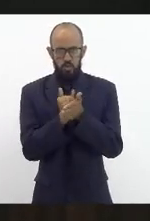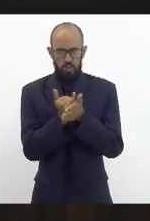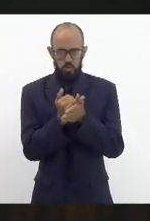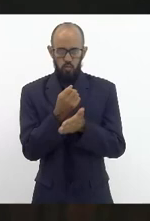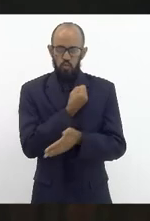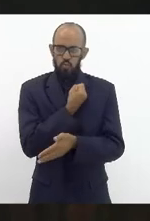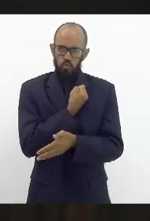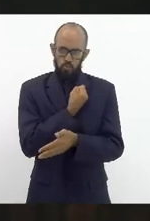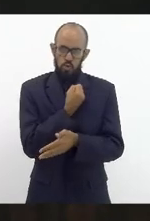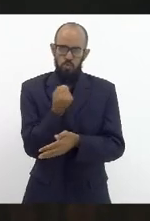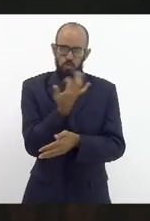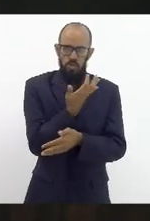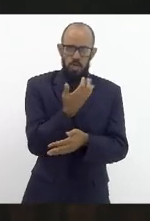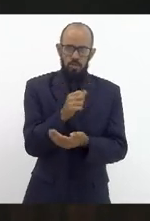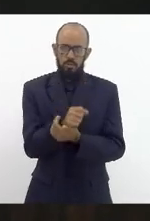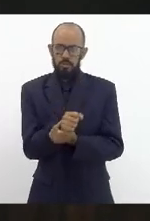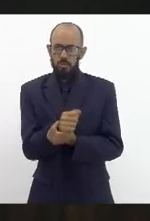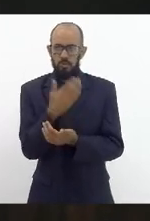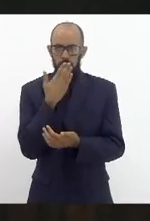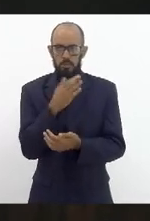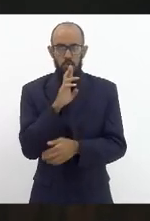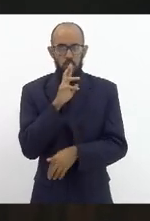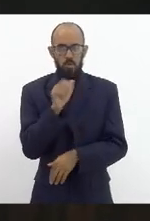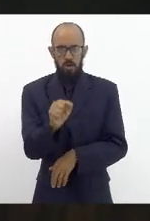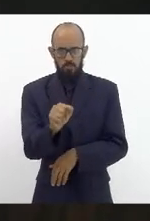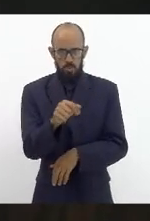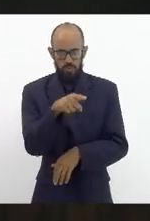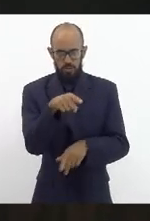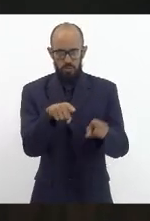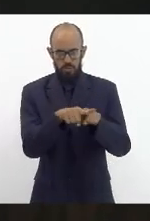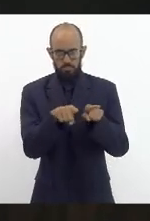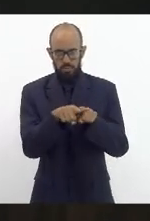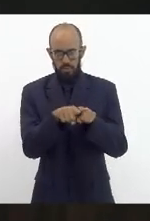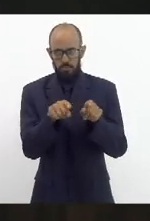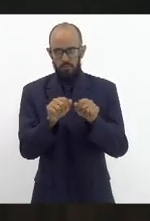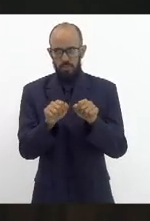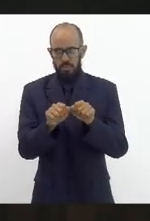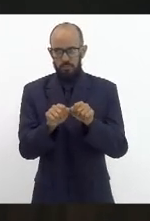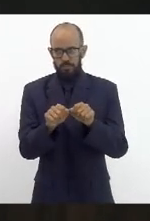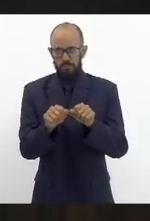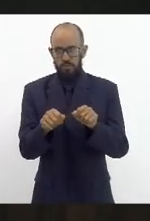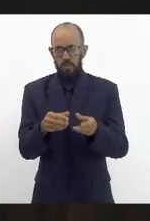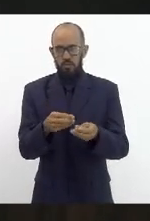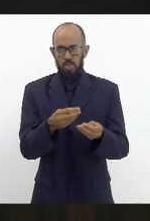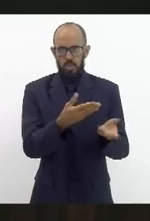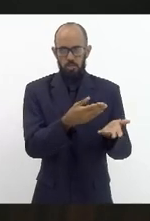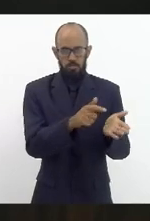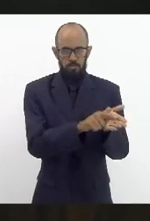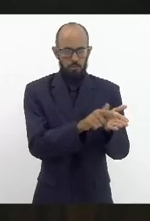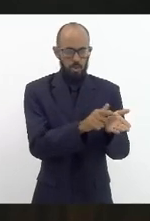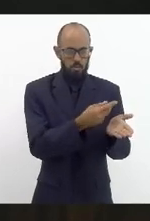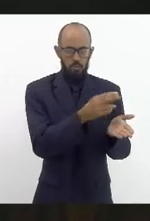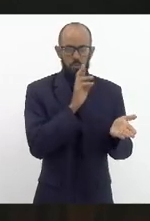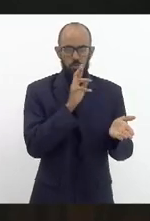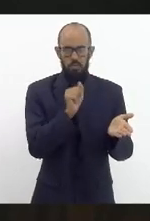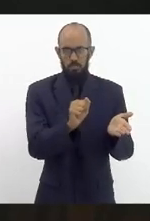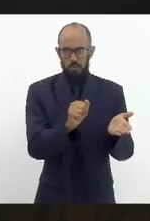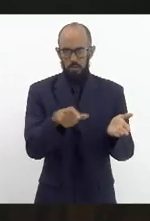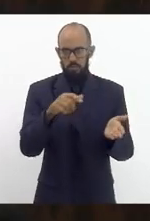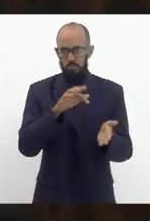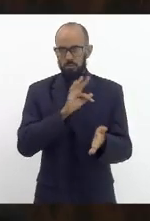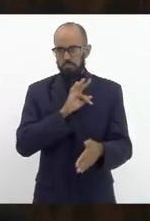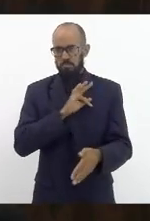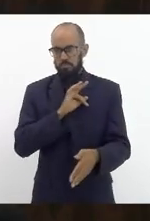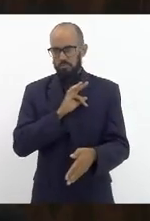vou me permitir. Eu vou pedir até que o Rodrigo Amorim faça isso, que ele também vai usar a palavra. Eu trouxe uma para o Rodrigo, trouxe uma para a doutora Marta,